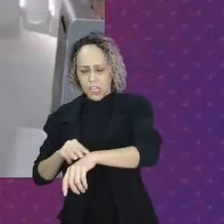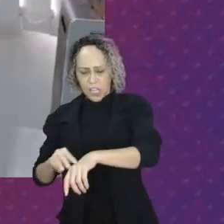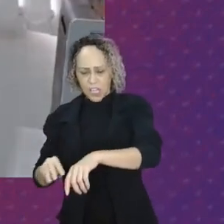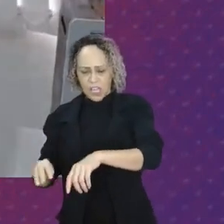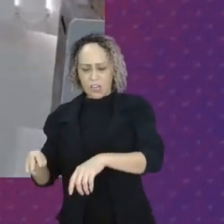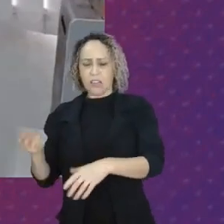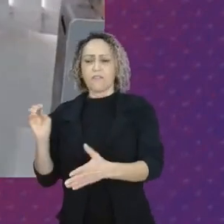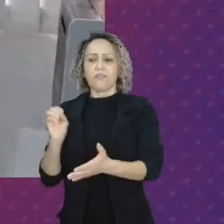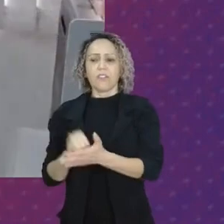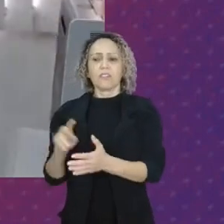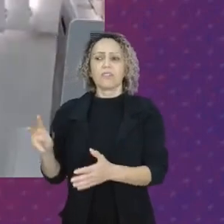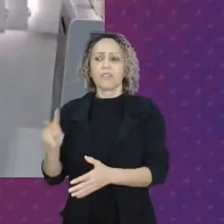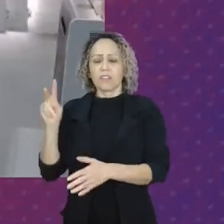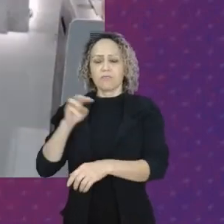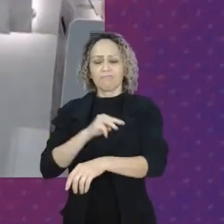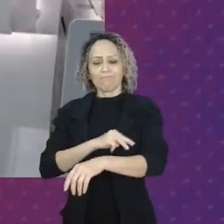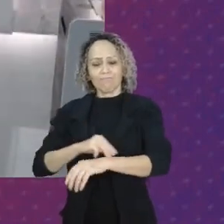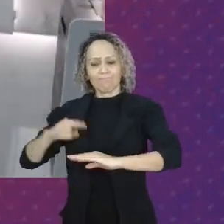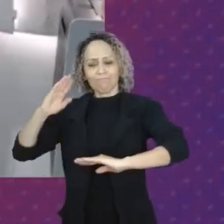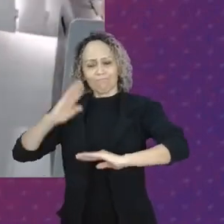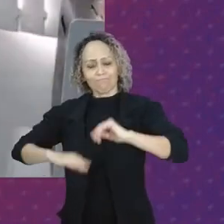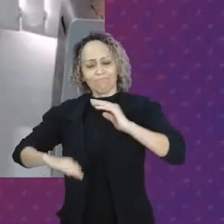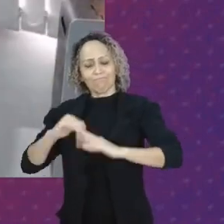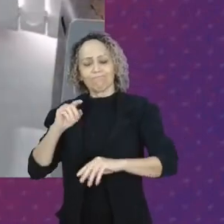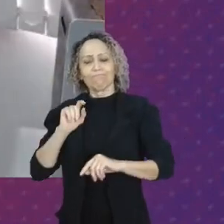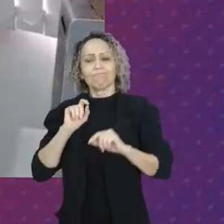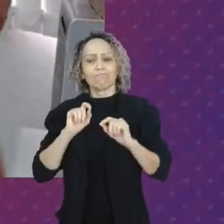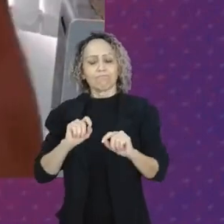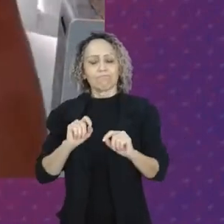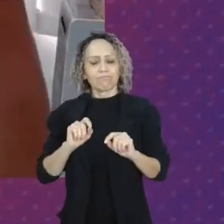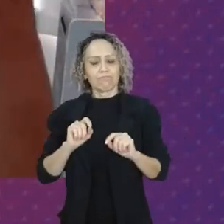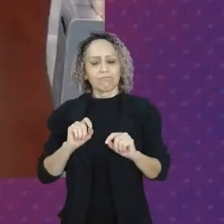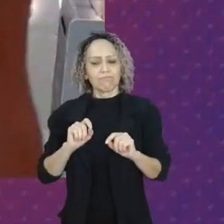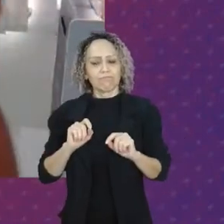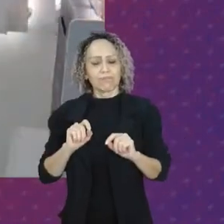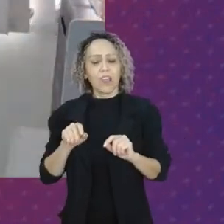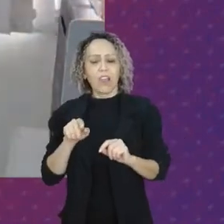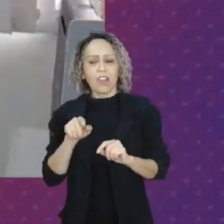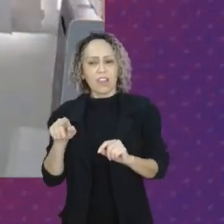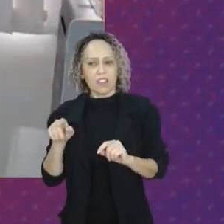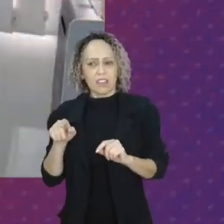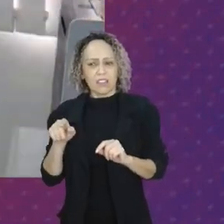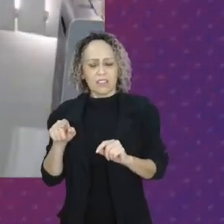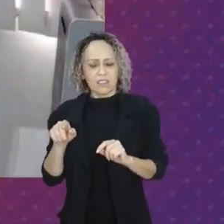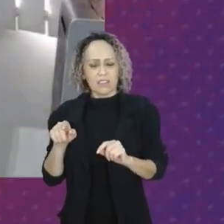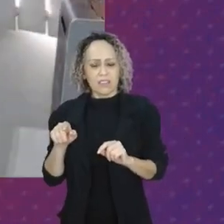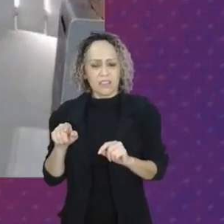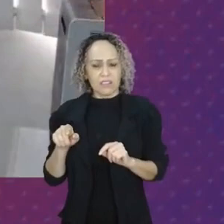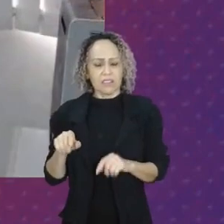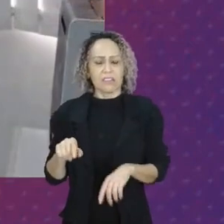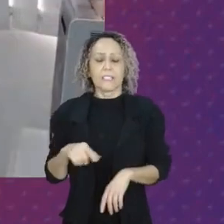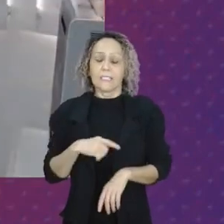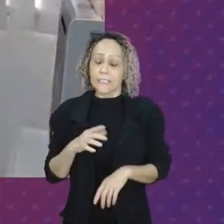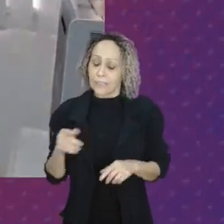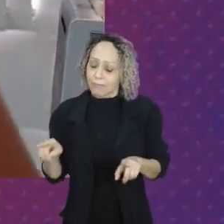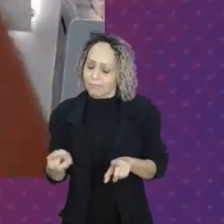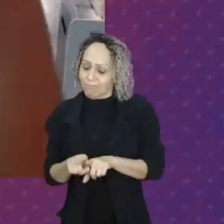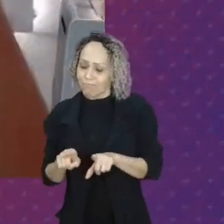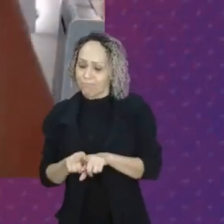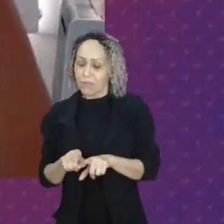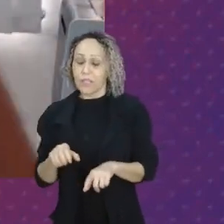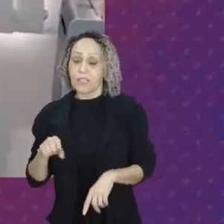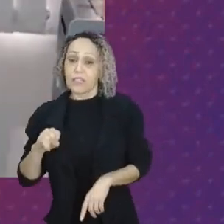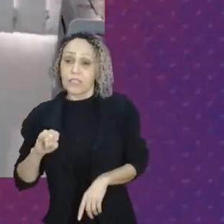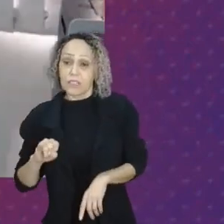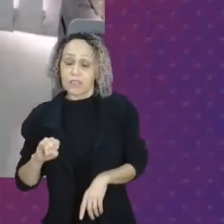magistério é hoje a carreira de nível superior que tem os menores salários, se comparado com